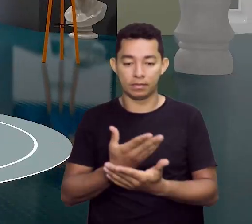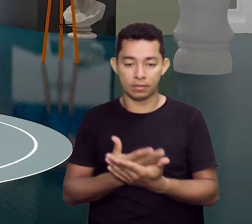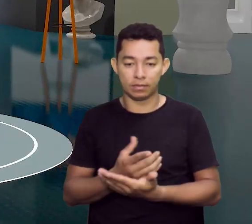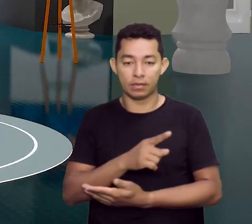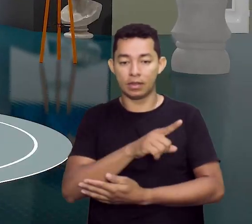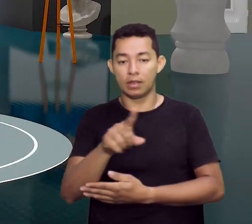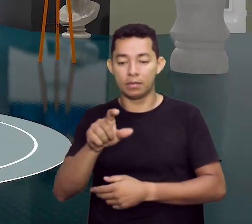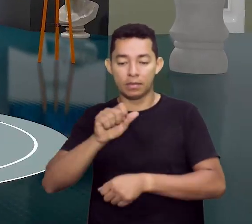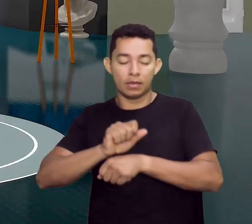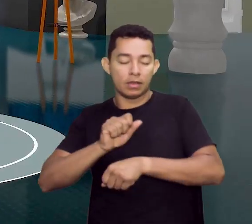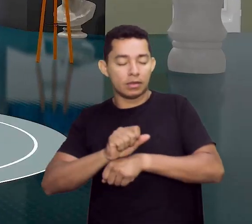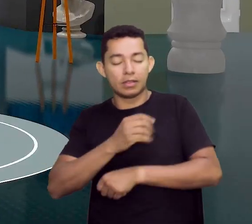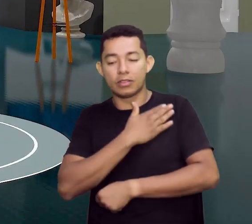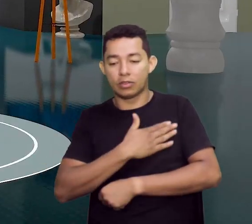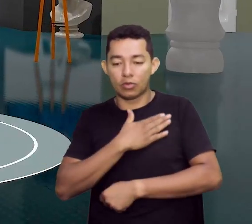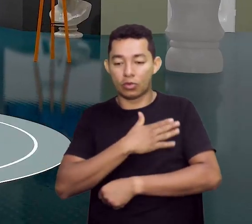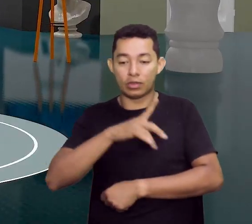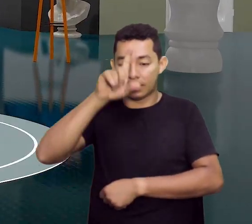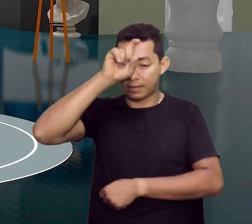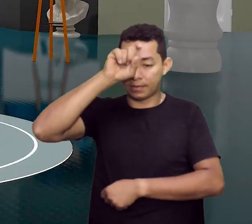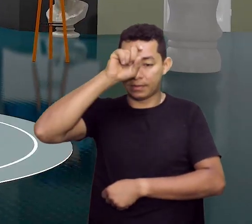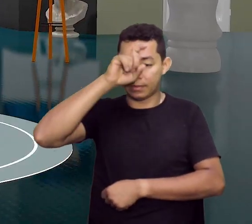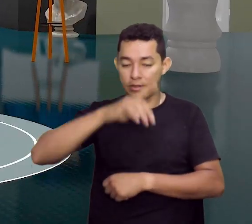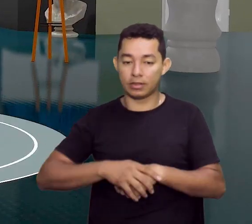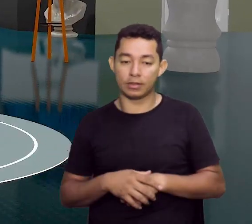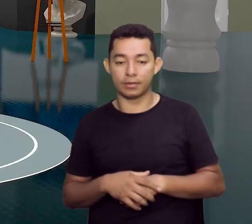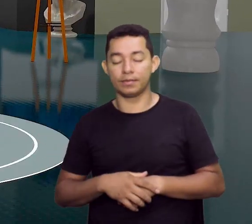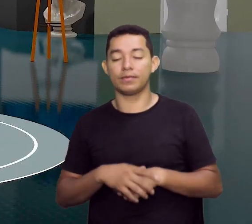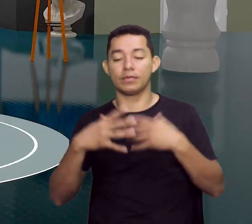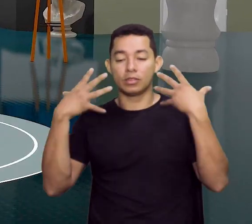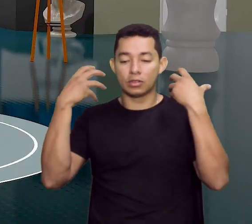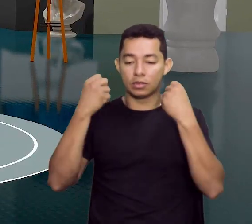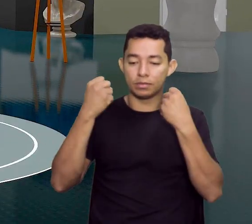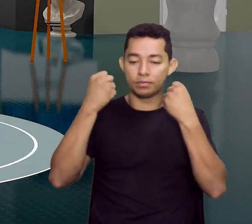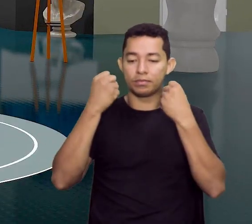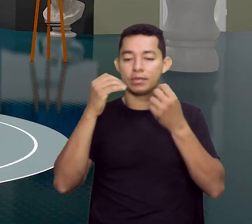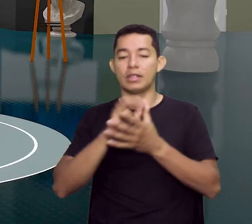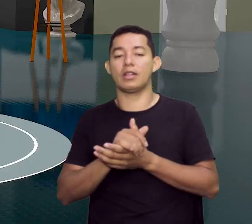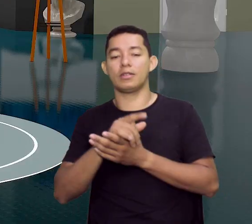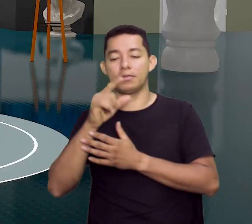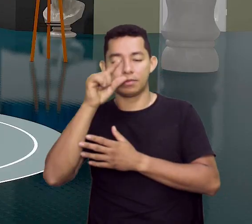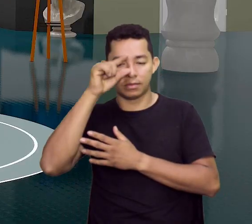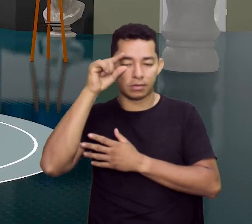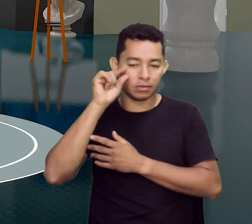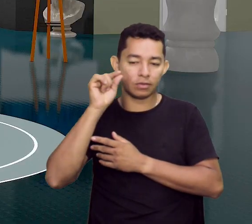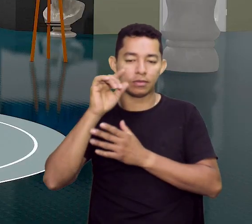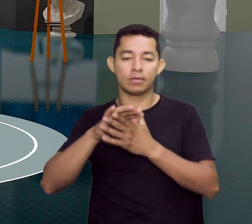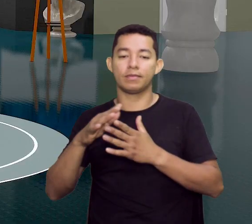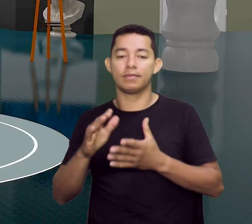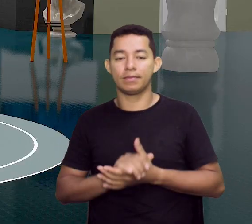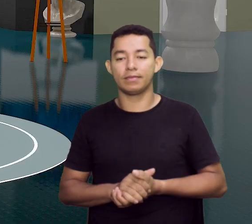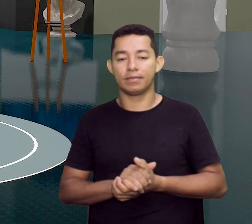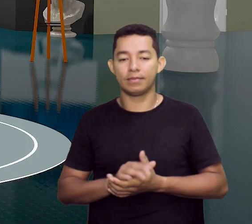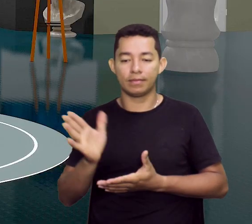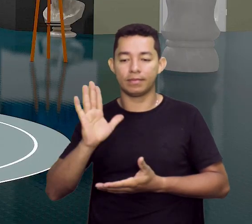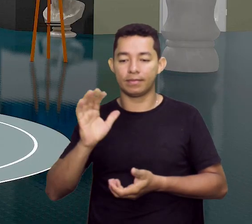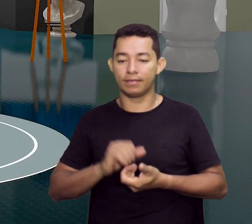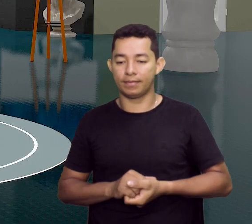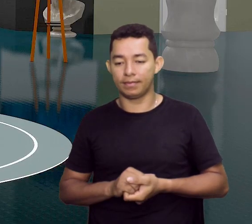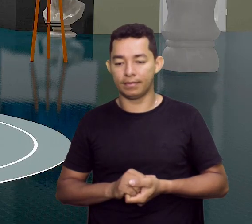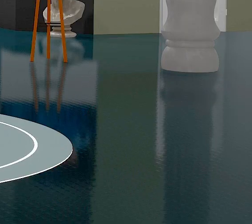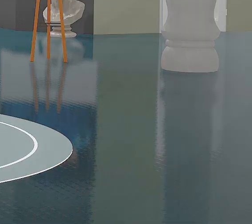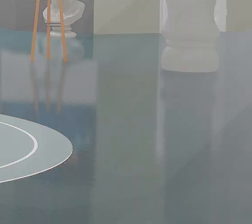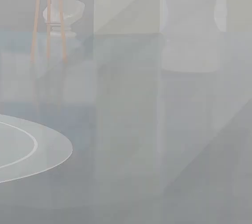tenham ficado fascinados pelo Egito, pelo faraó, pelo Nefertiti, pelo olho de Horus, e lá vai. Valeu!